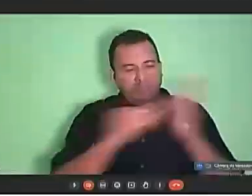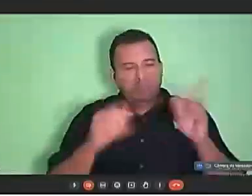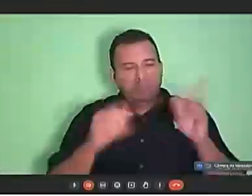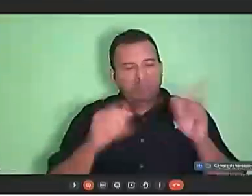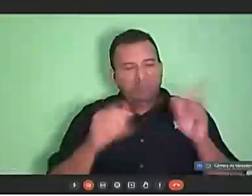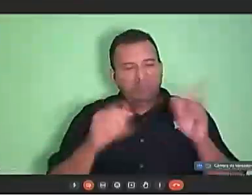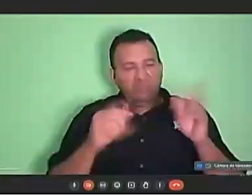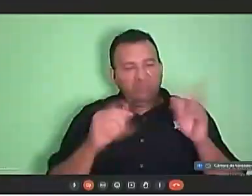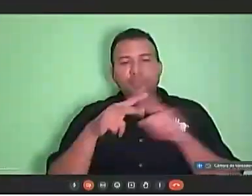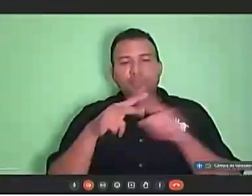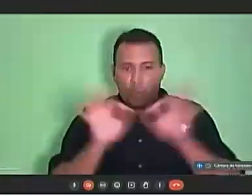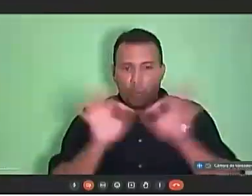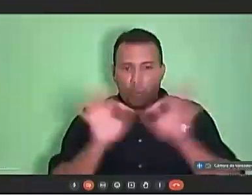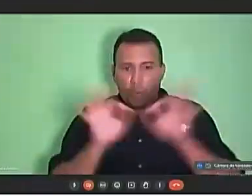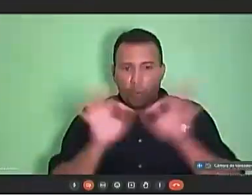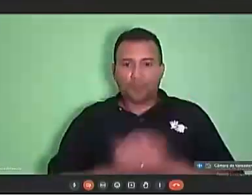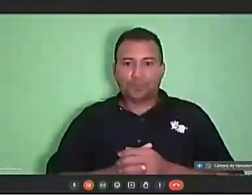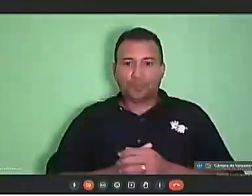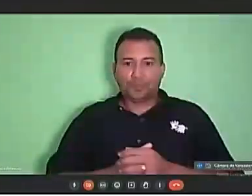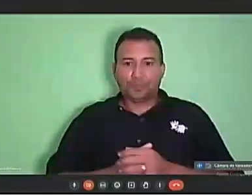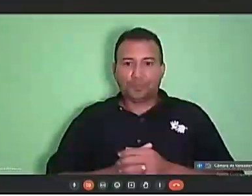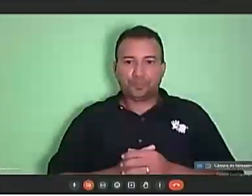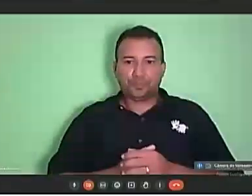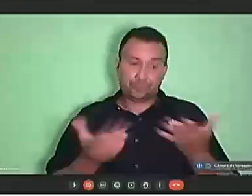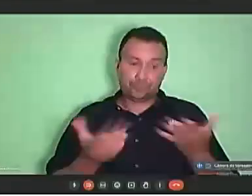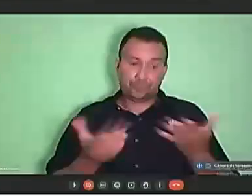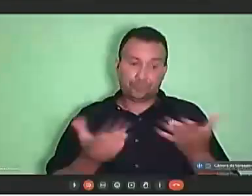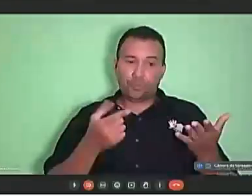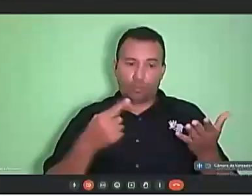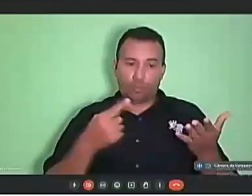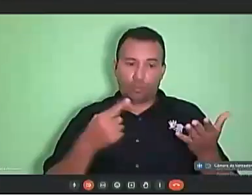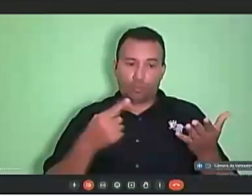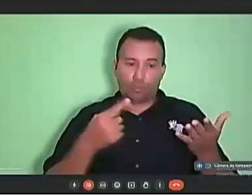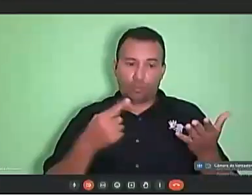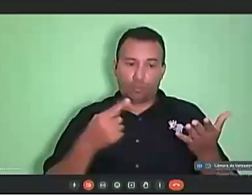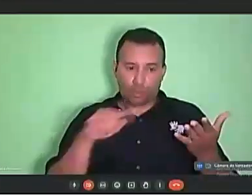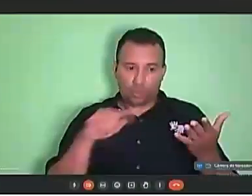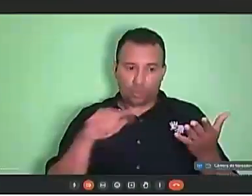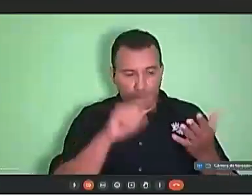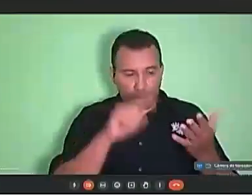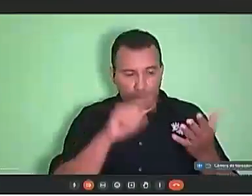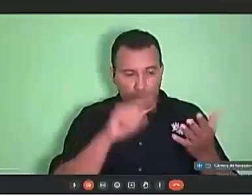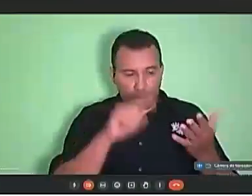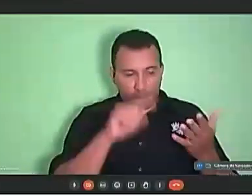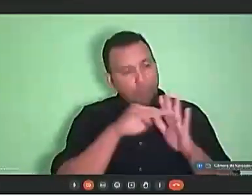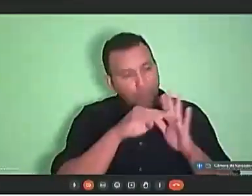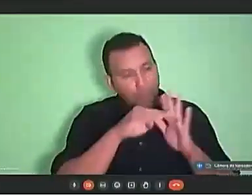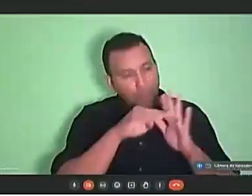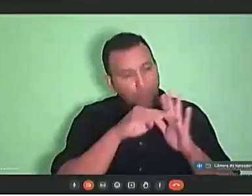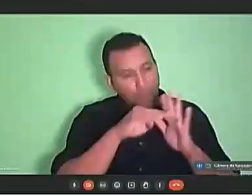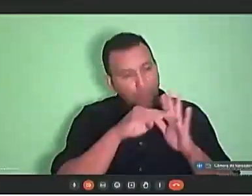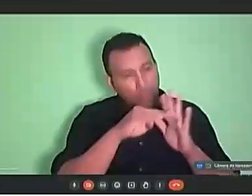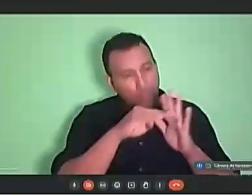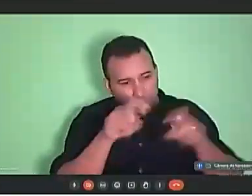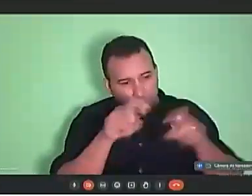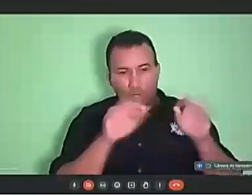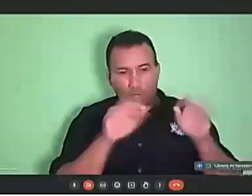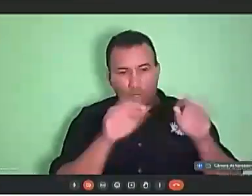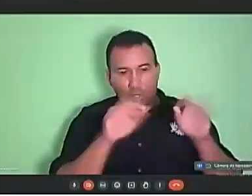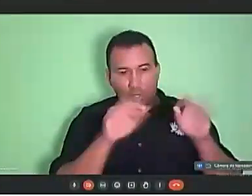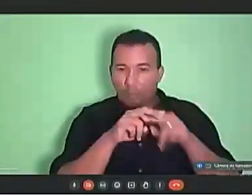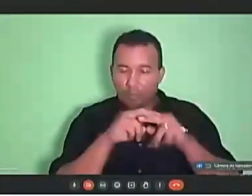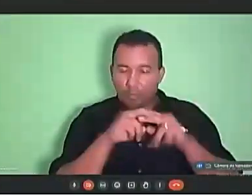ajustado. Então esse programa ele modela o Rio Iguaçu através de topografia. Você tem